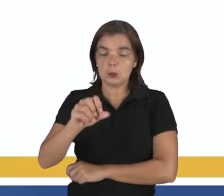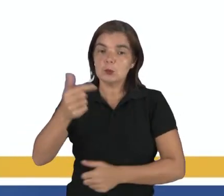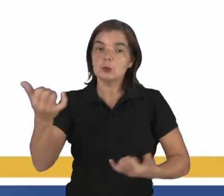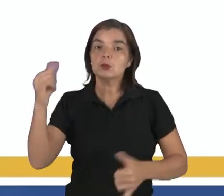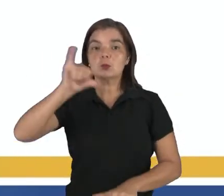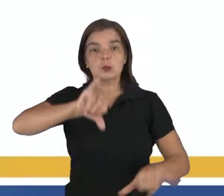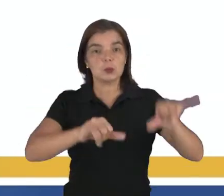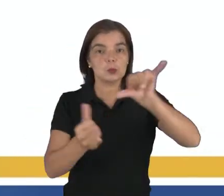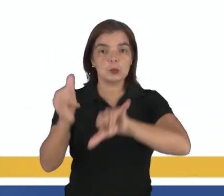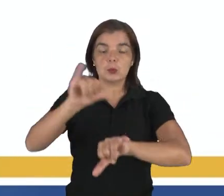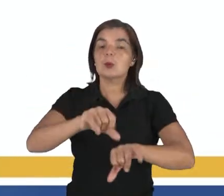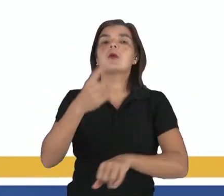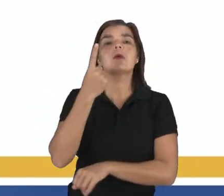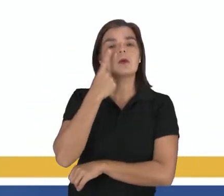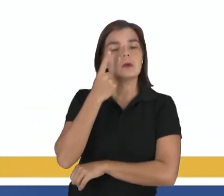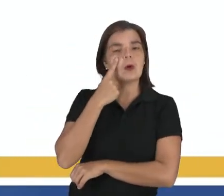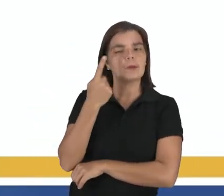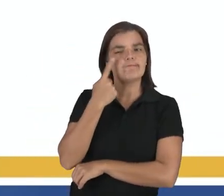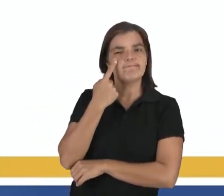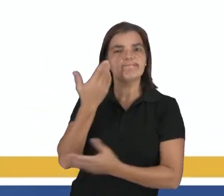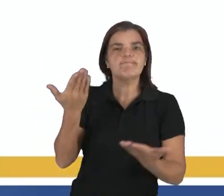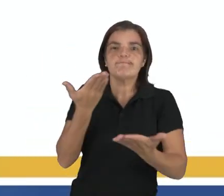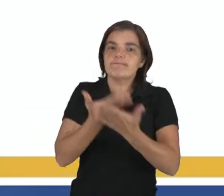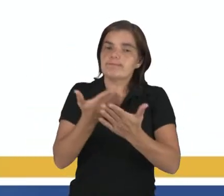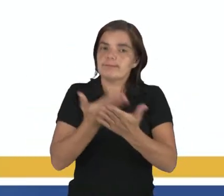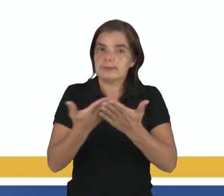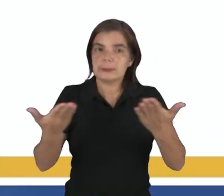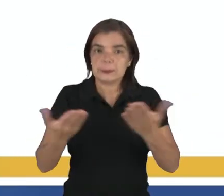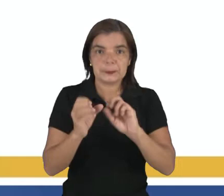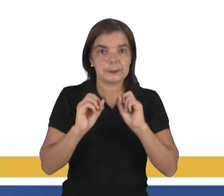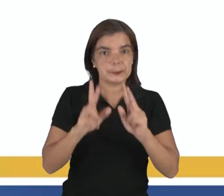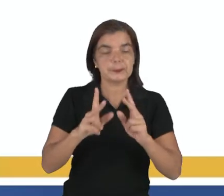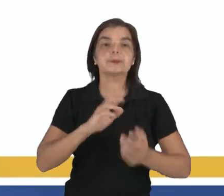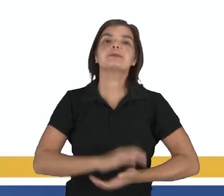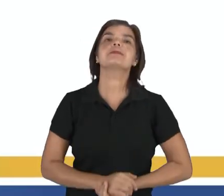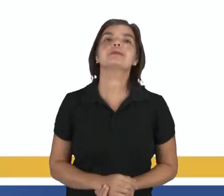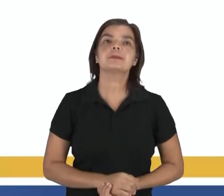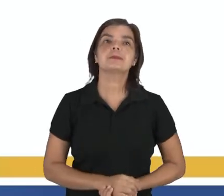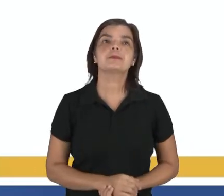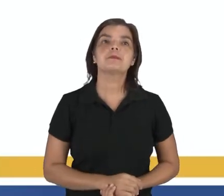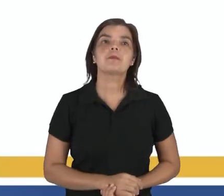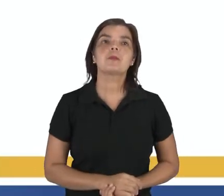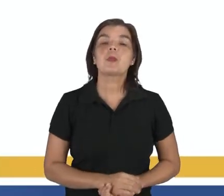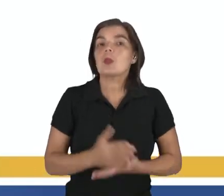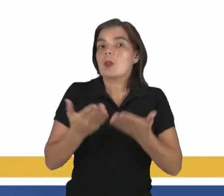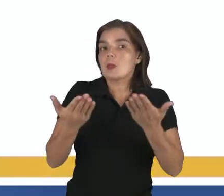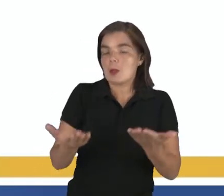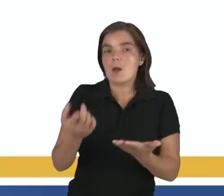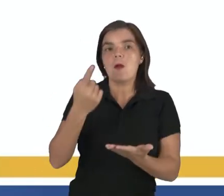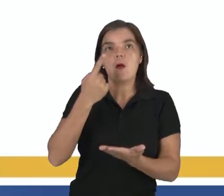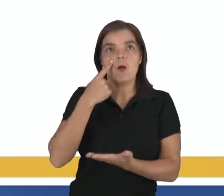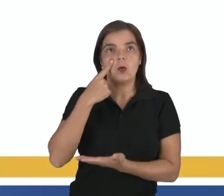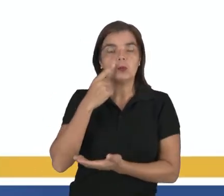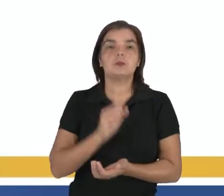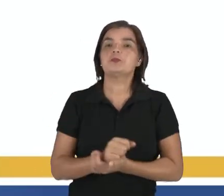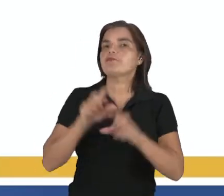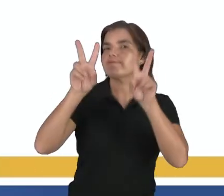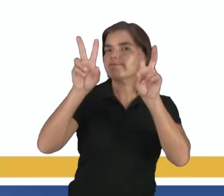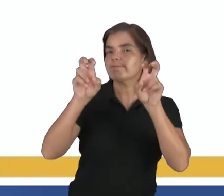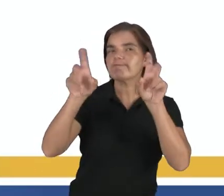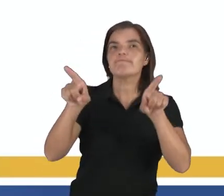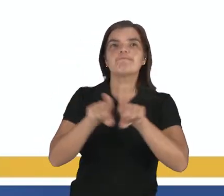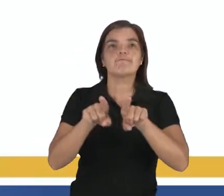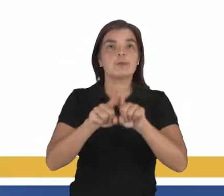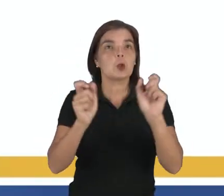reação química. E é isso que a gente vai estar observando na aula de hoje, ok? Então aqui, estequiometria.